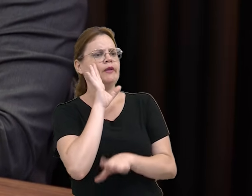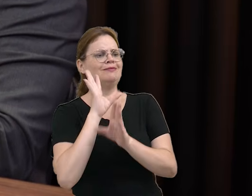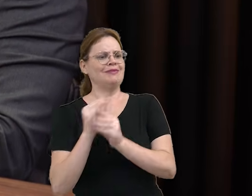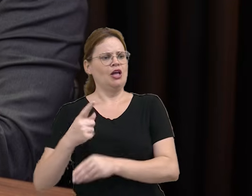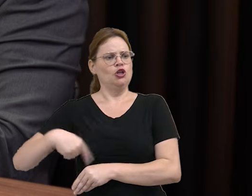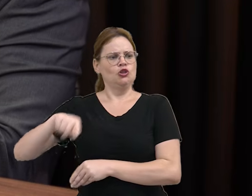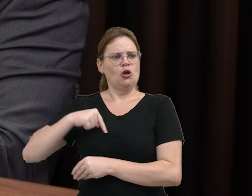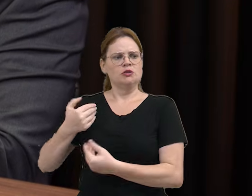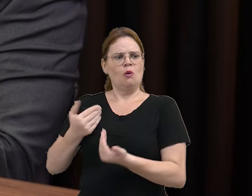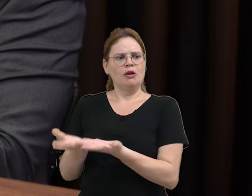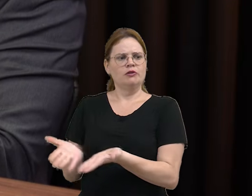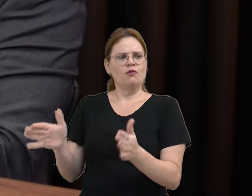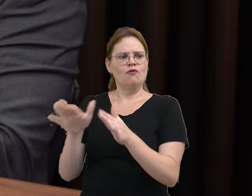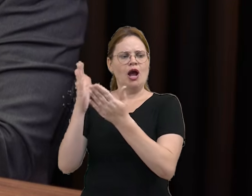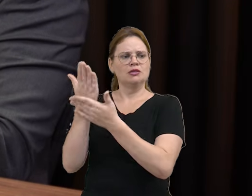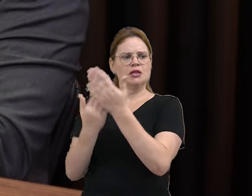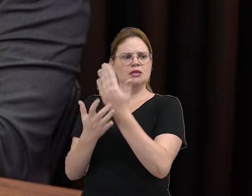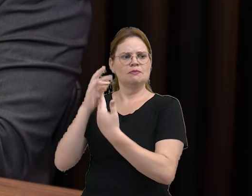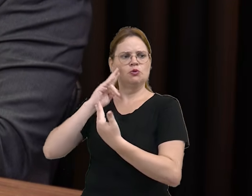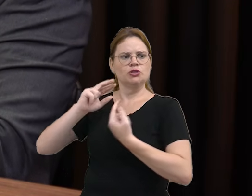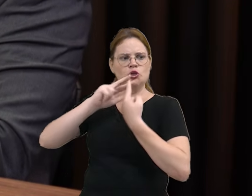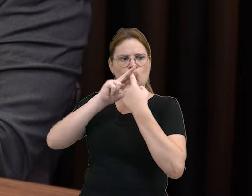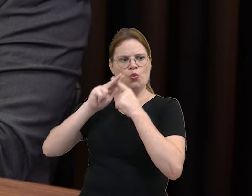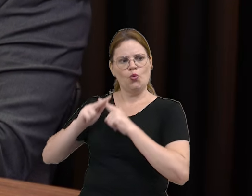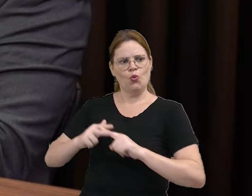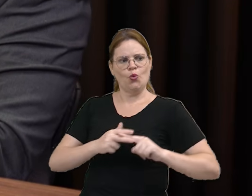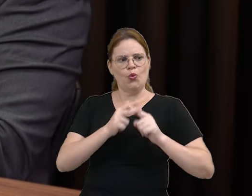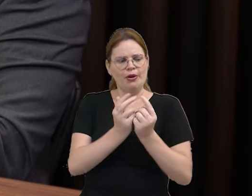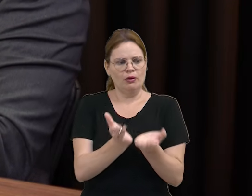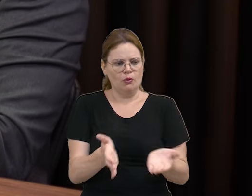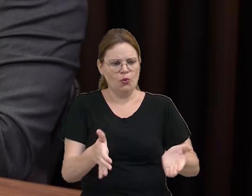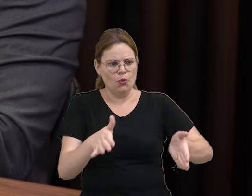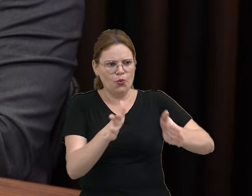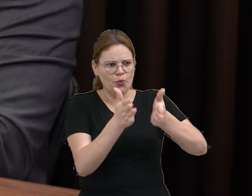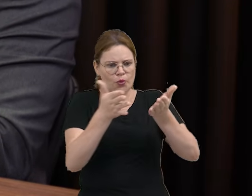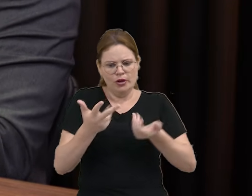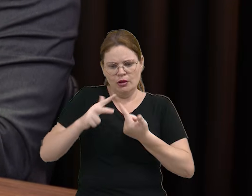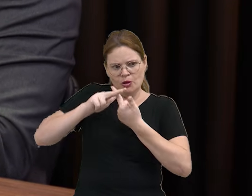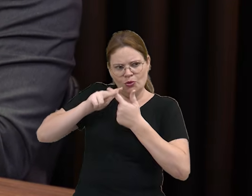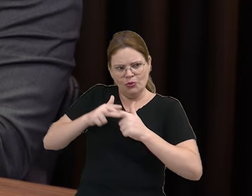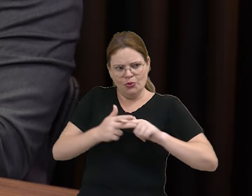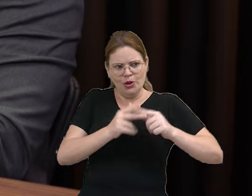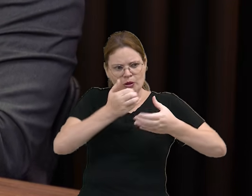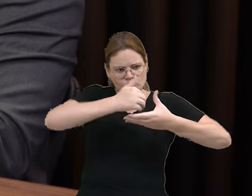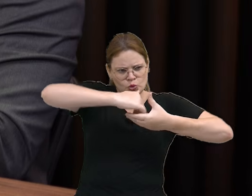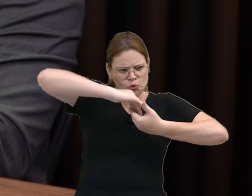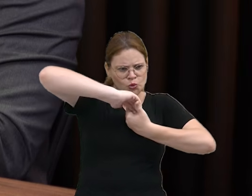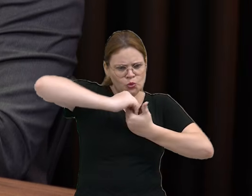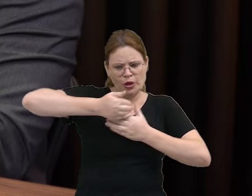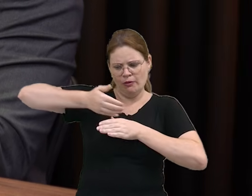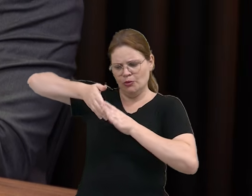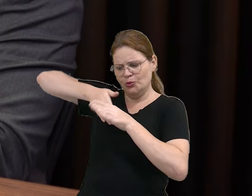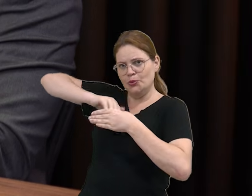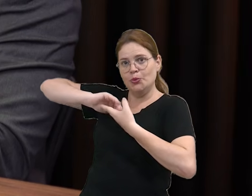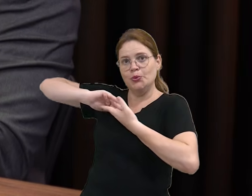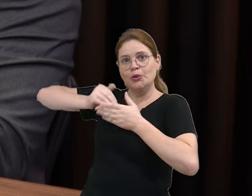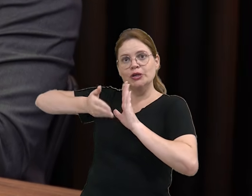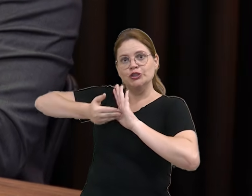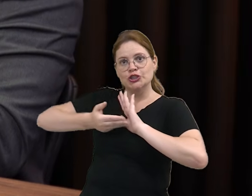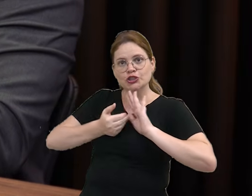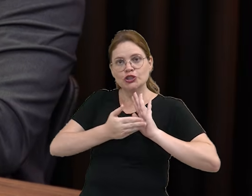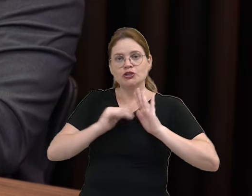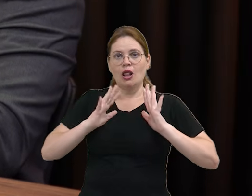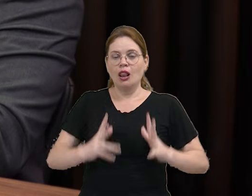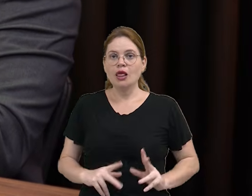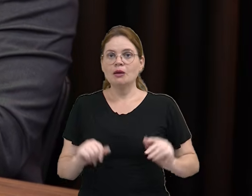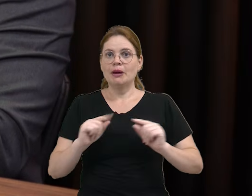E aí nós passamos a ter os recursos do Senhor. Nós passamos a ter a direção do Espírito. Dons espirituais. Olha que